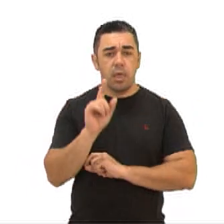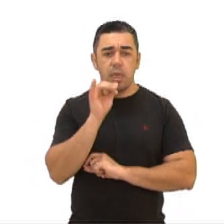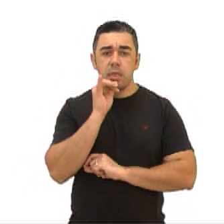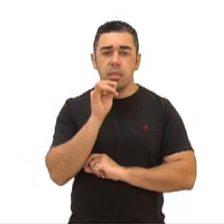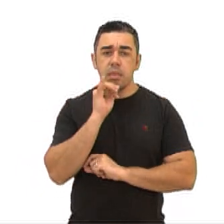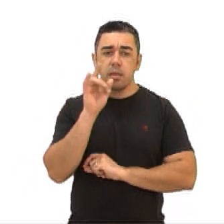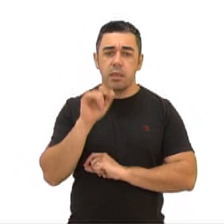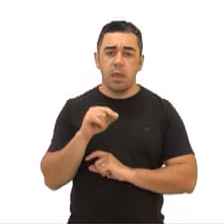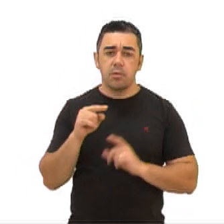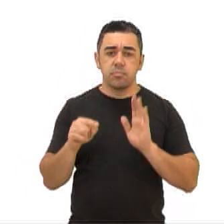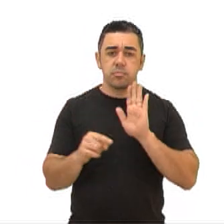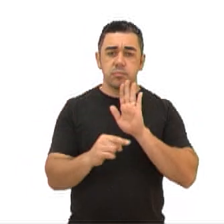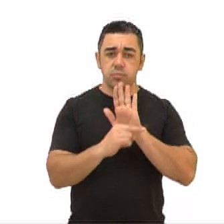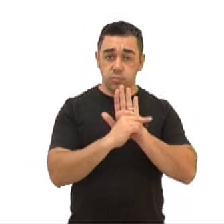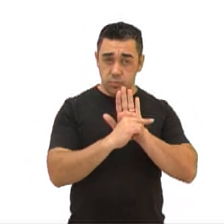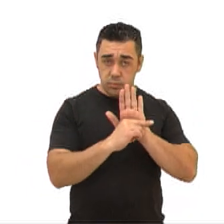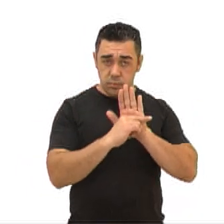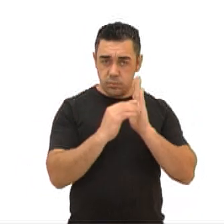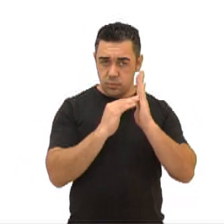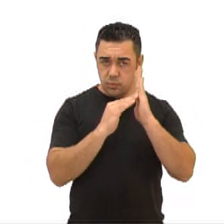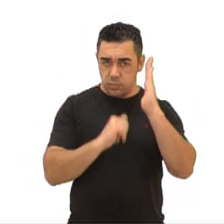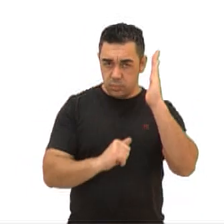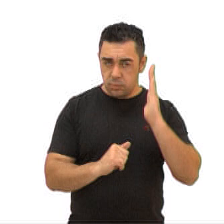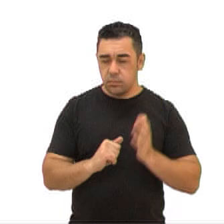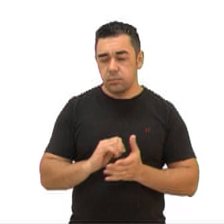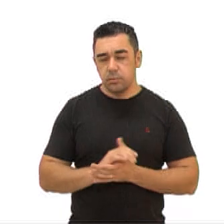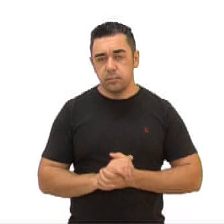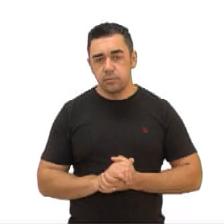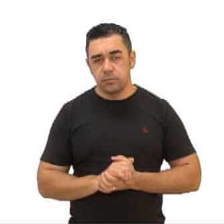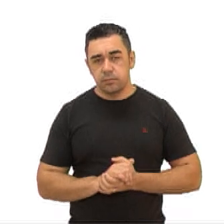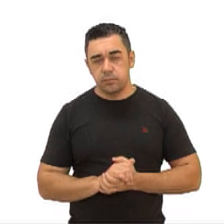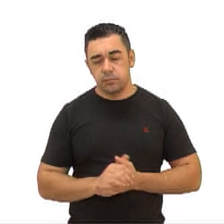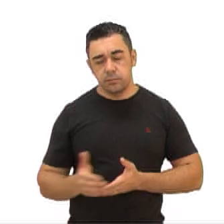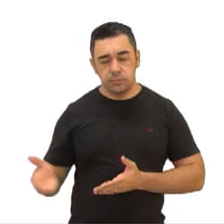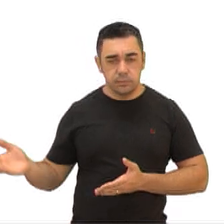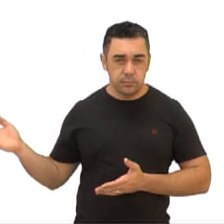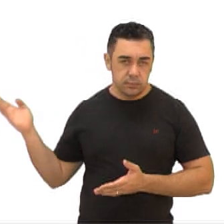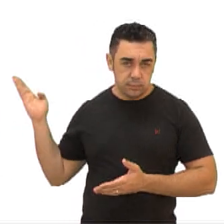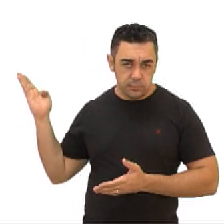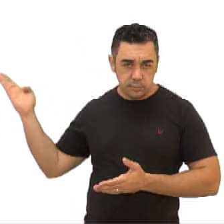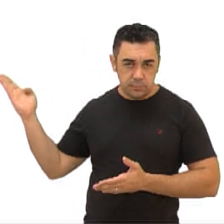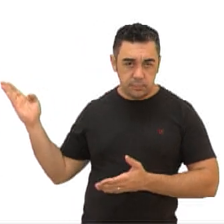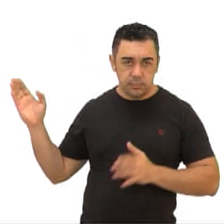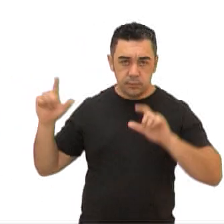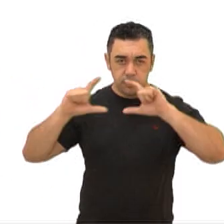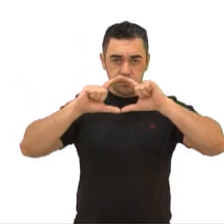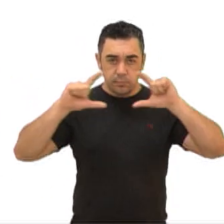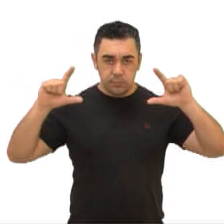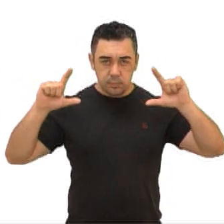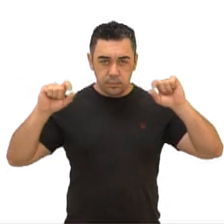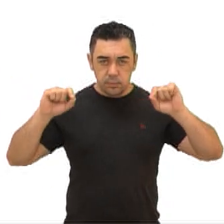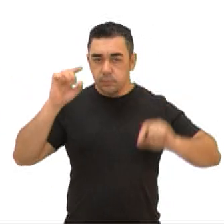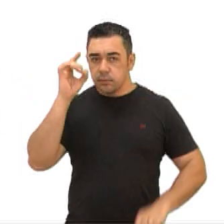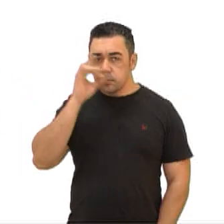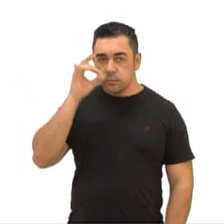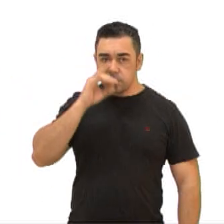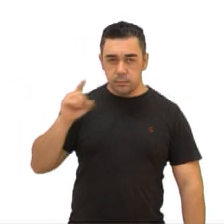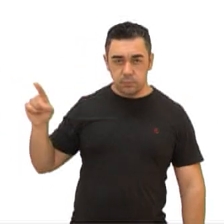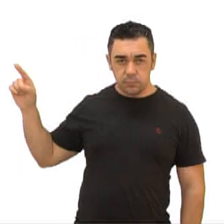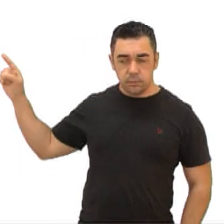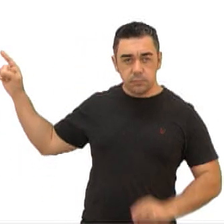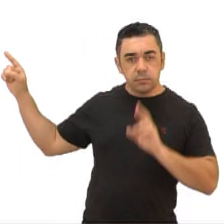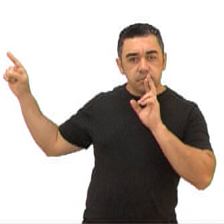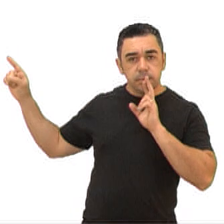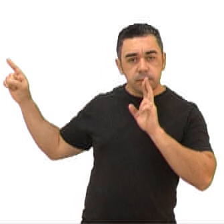subtração. É uma subtração que vai ser aplicada quando ele relaciona ali a diferença. Logo, se é uma subtração